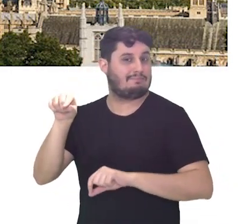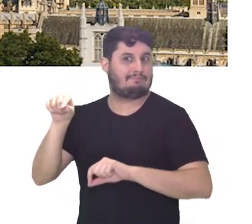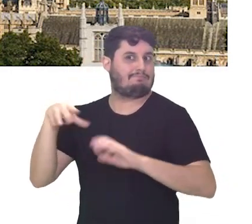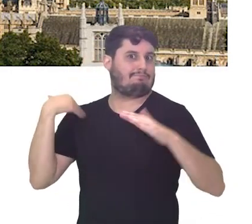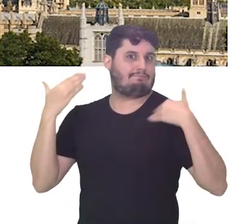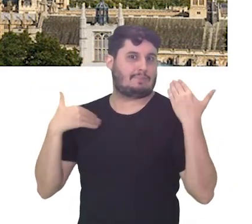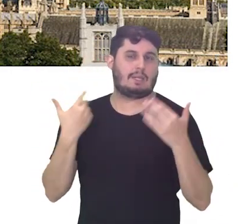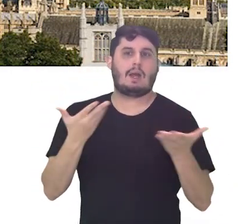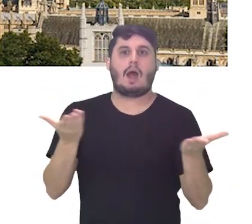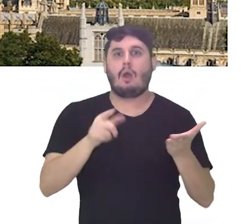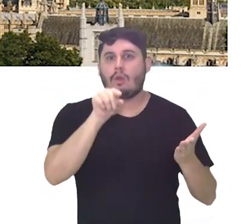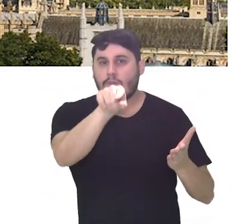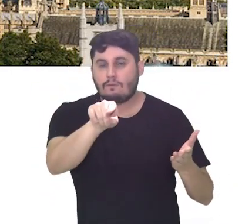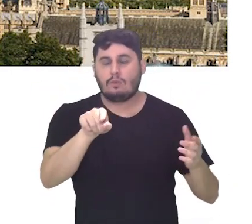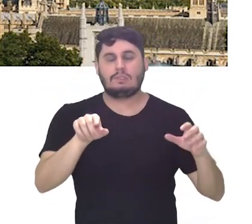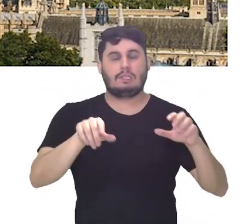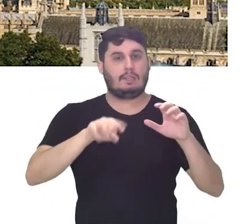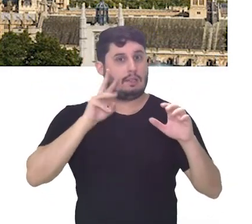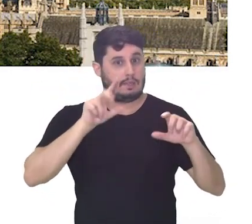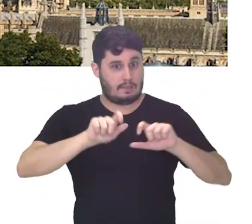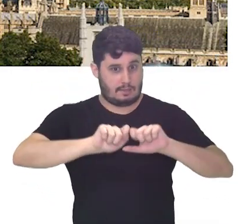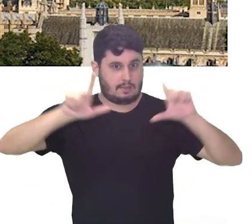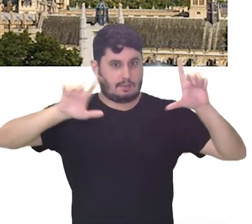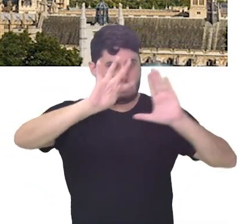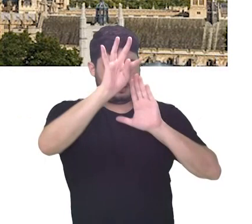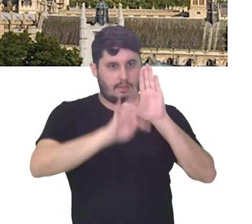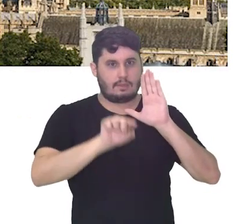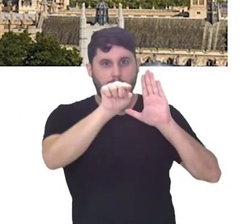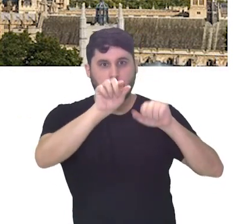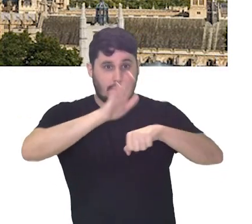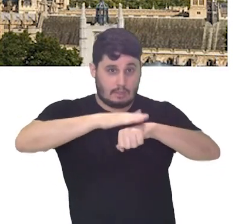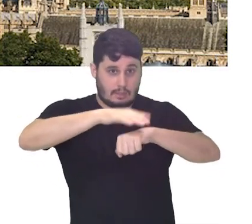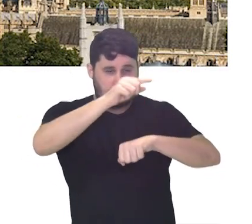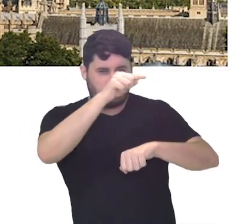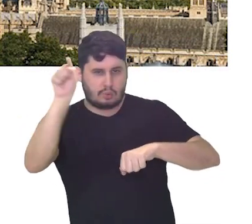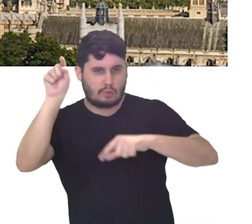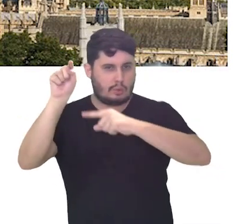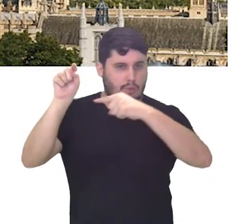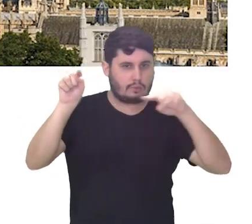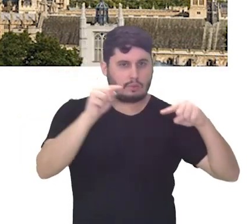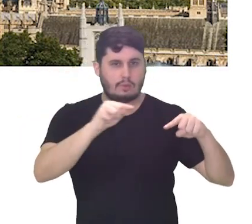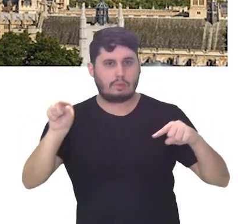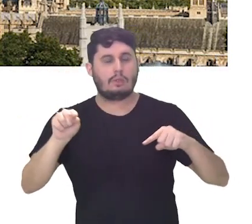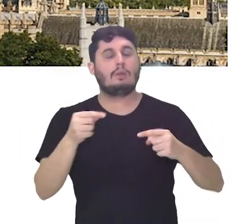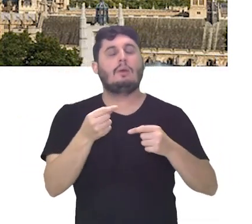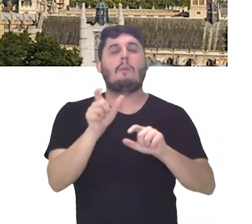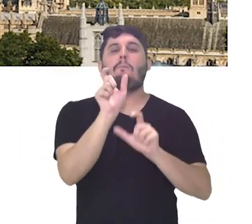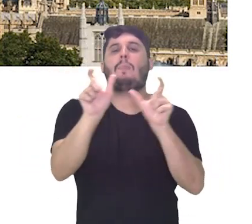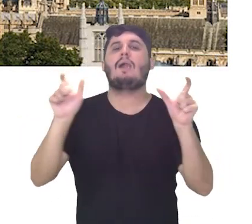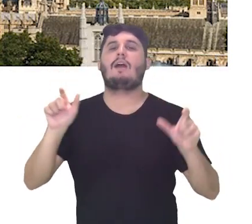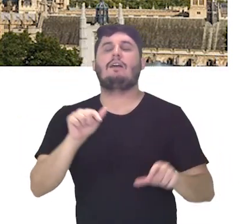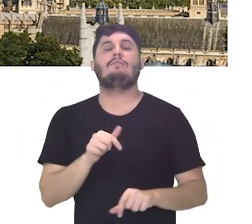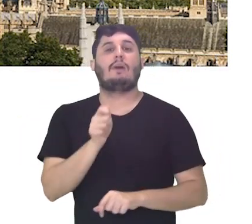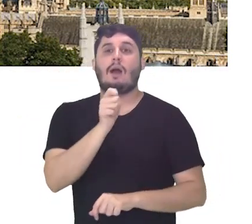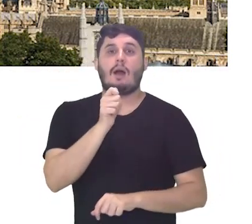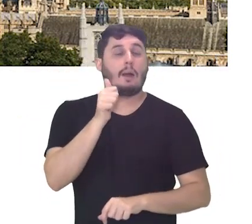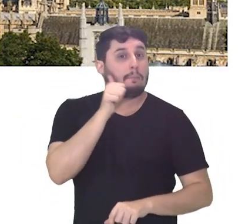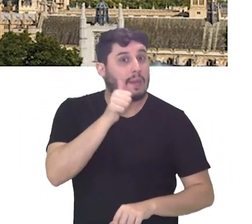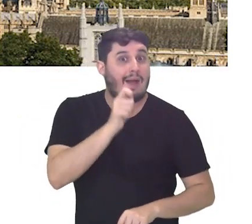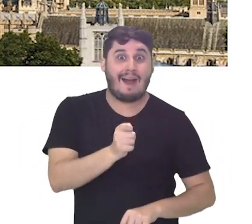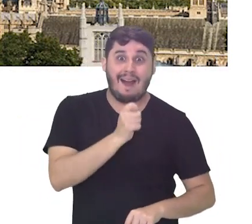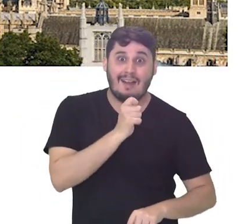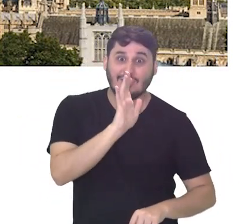do texto que falam sobre as coisas que ela fez e que ainda pretende fazer por lá. Então, vamos falar